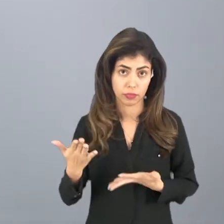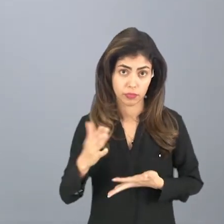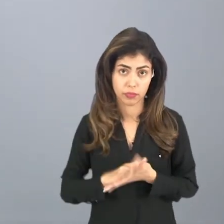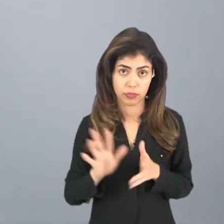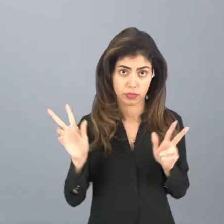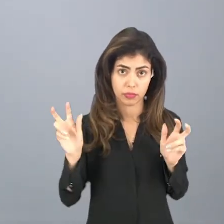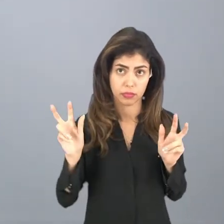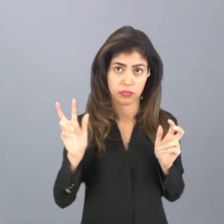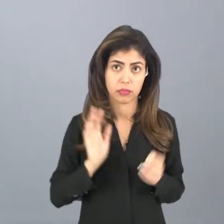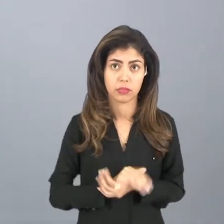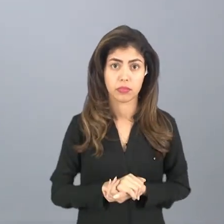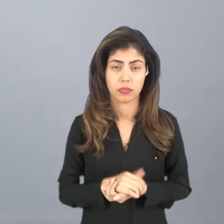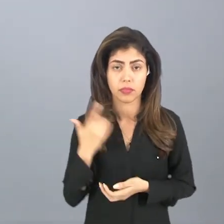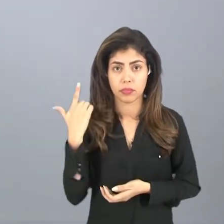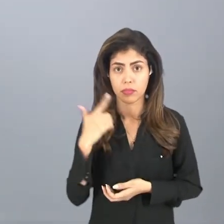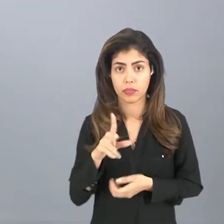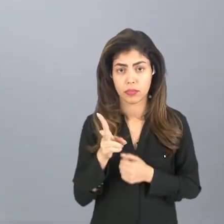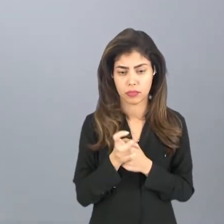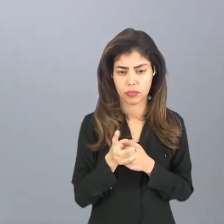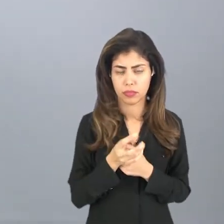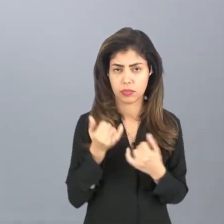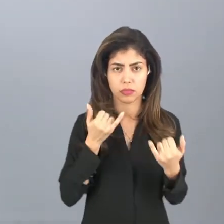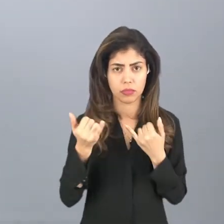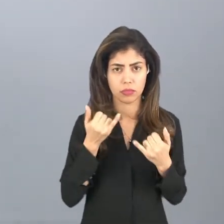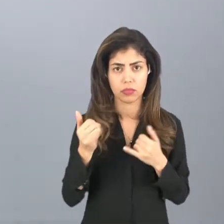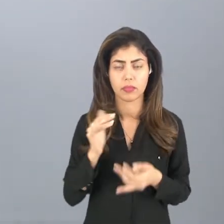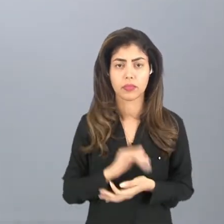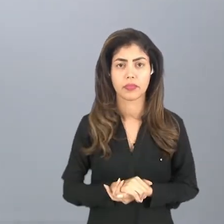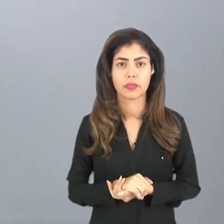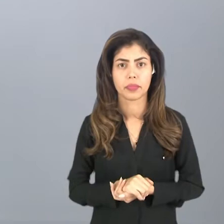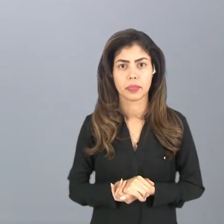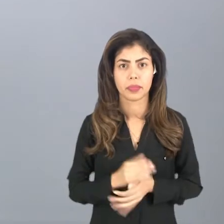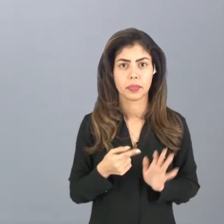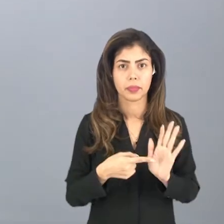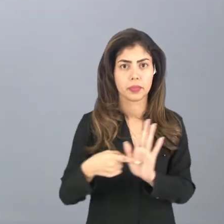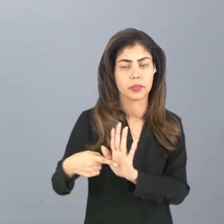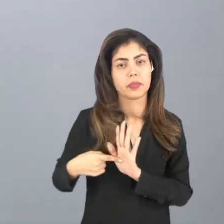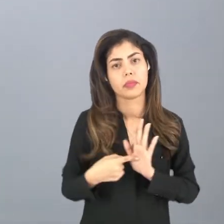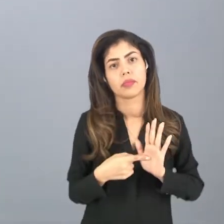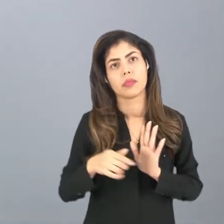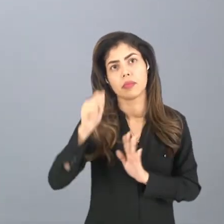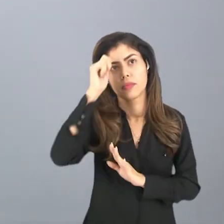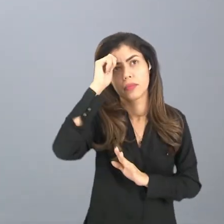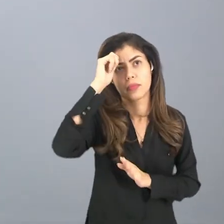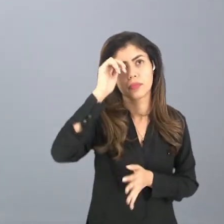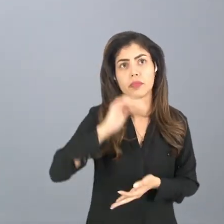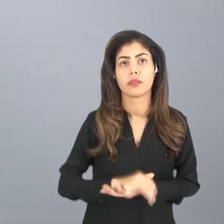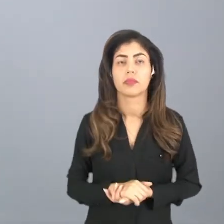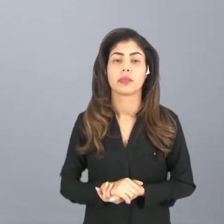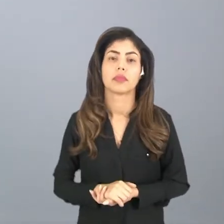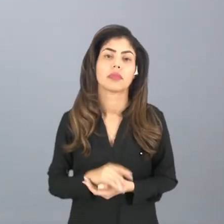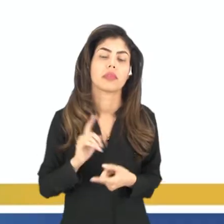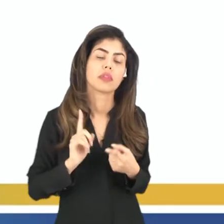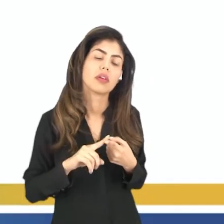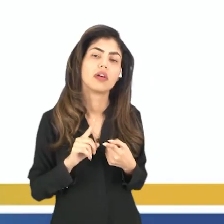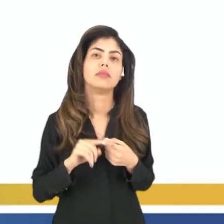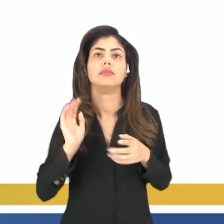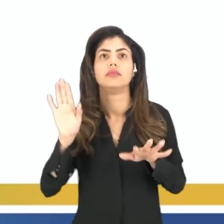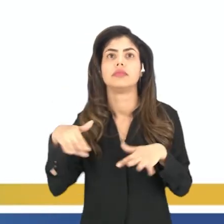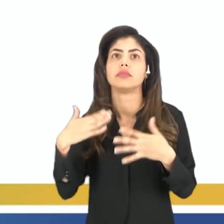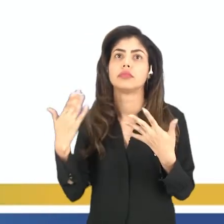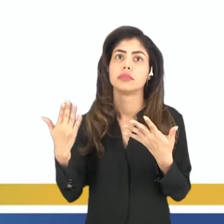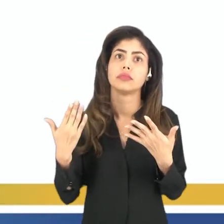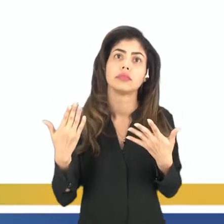determinado tema. Vamos ver se a gente conseguiu abstrair as informações que foram apresentadas aí pelo autor. Primeira pergunta, qual é